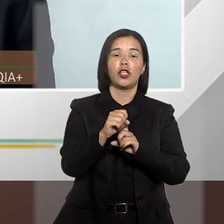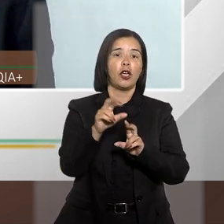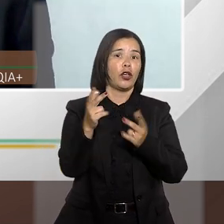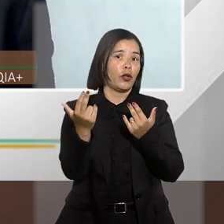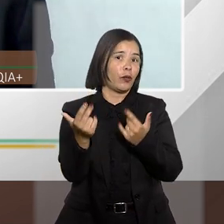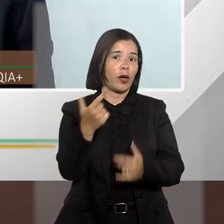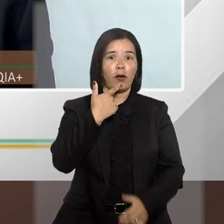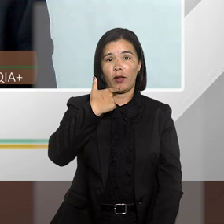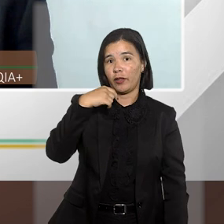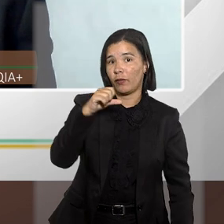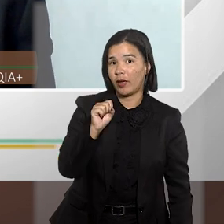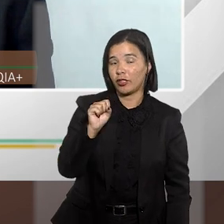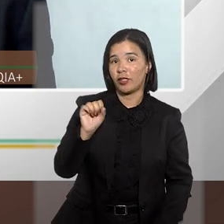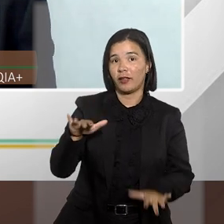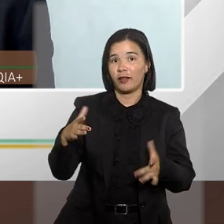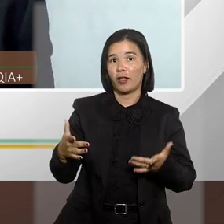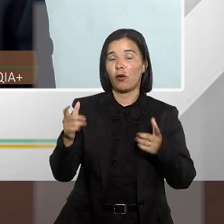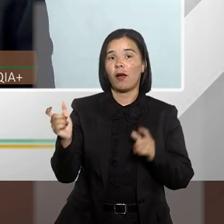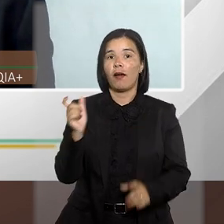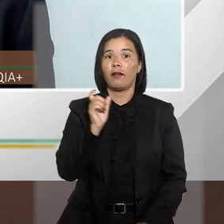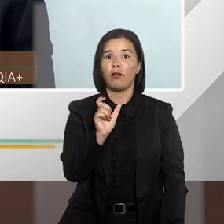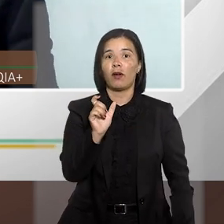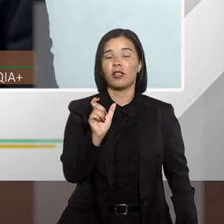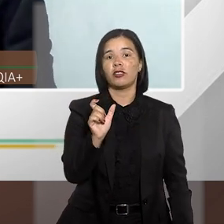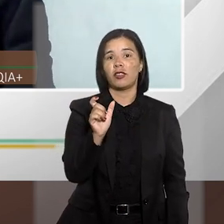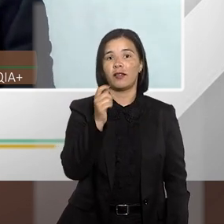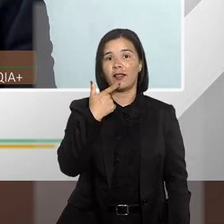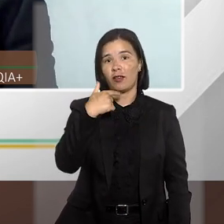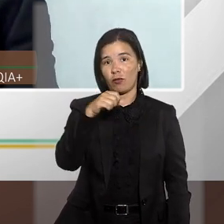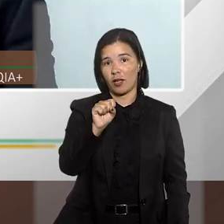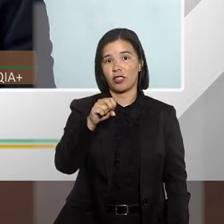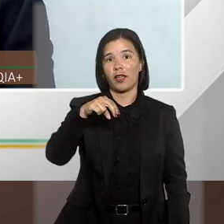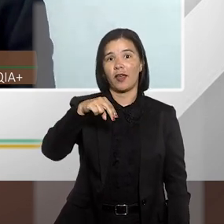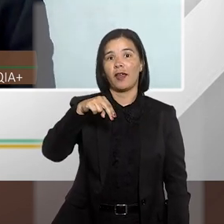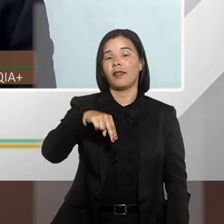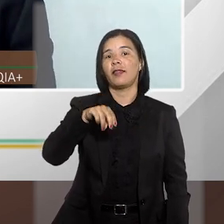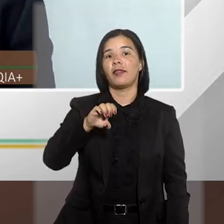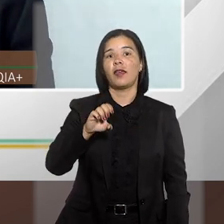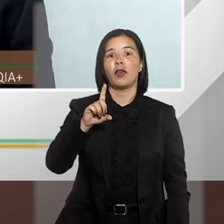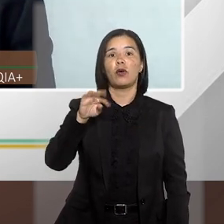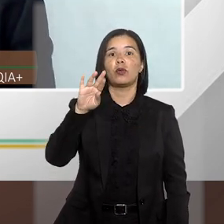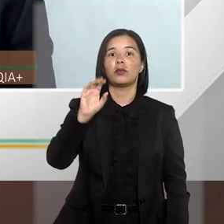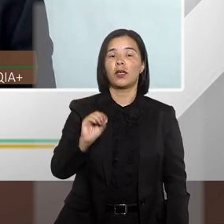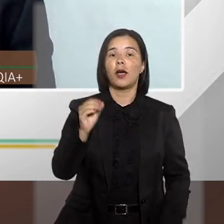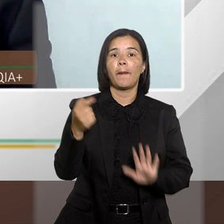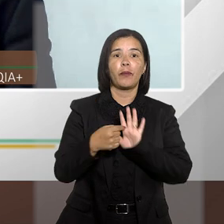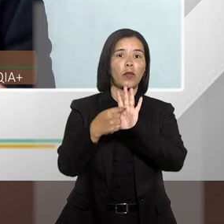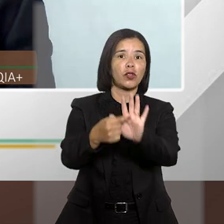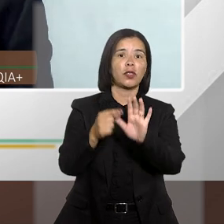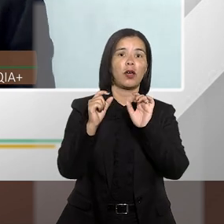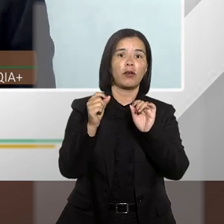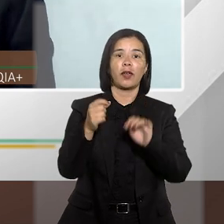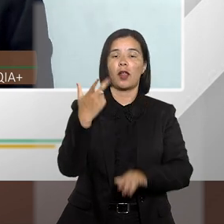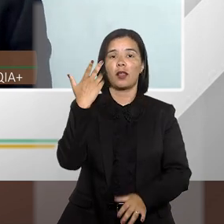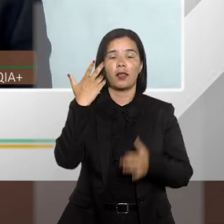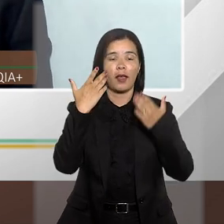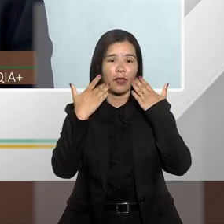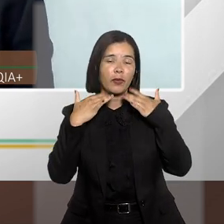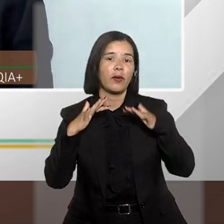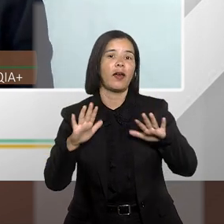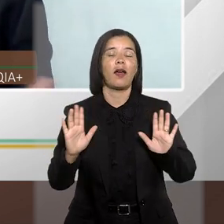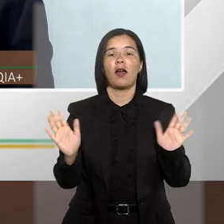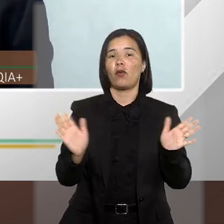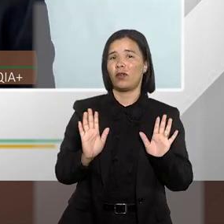linguagem. E a linguagem neutra vai nessa direção, de chamar atenção e mostrar que esse processo não é um processo natural, não